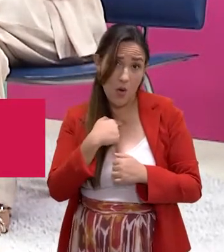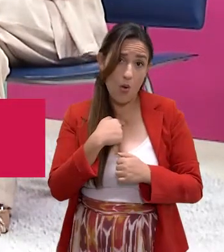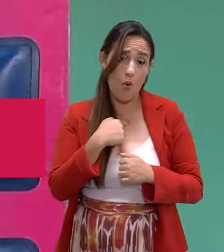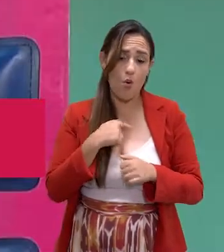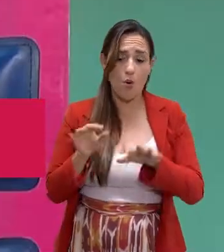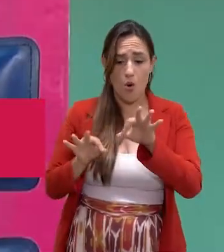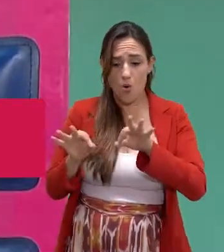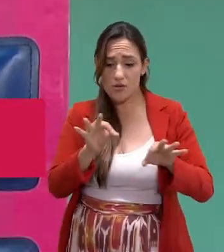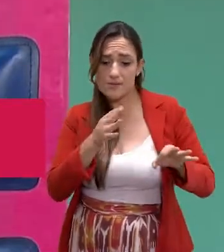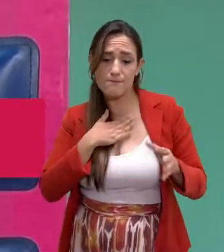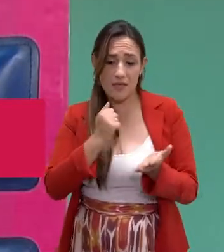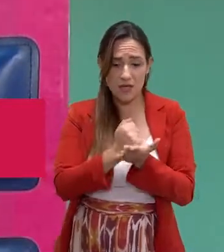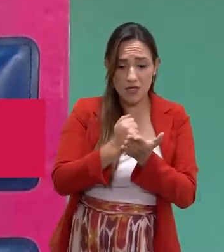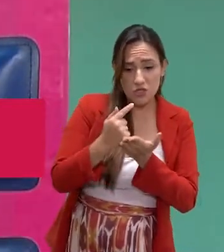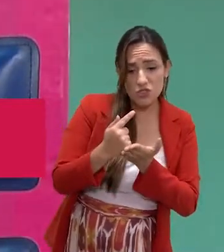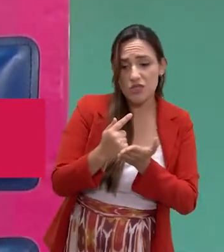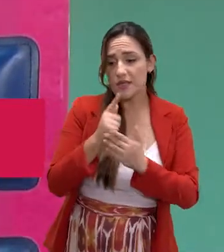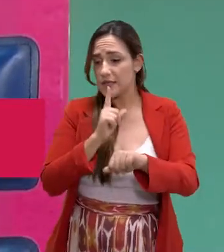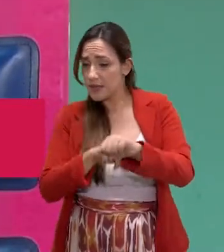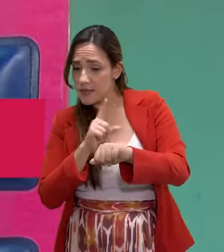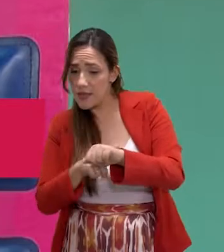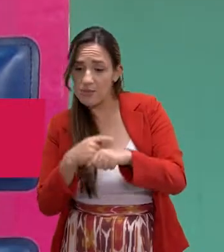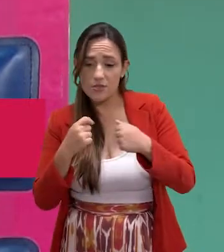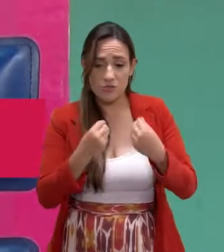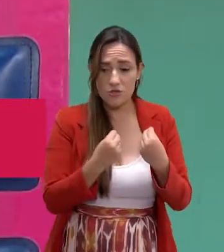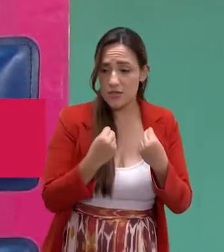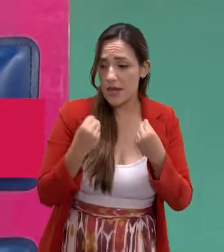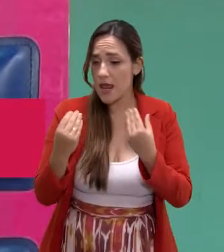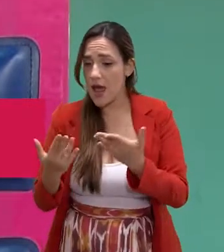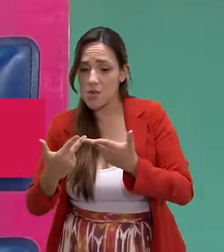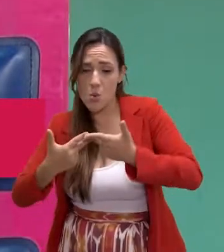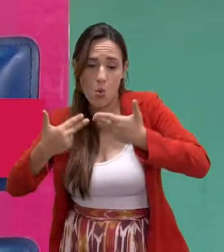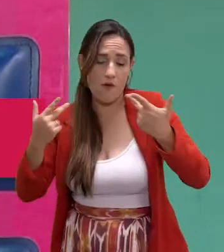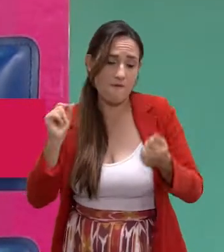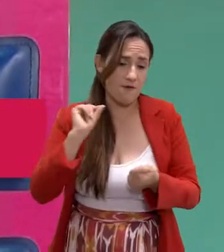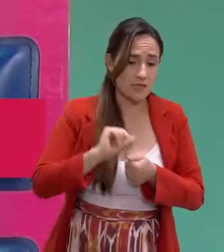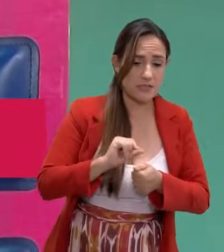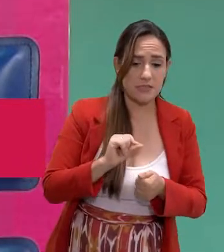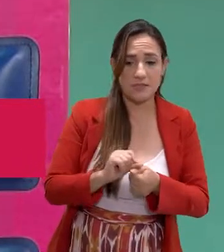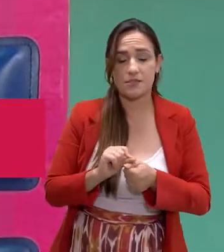todas as missões daquele dia, os prazos,